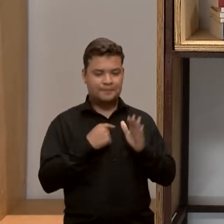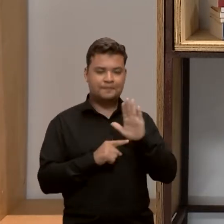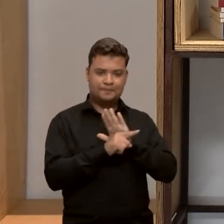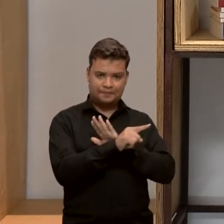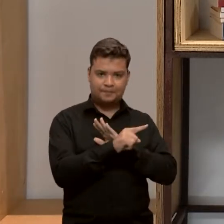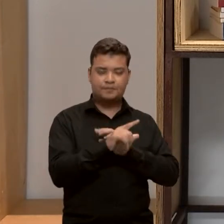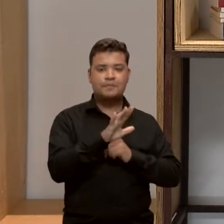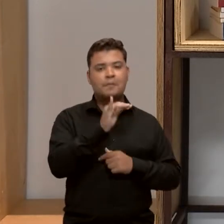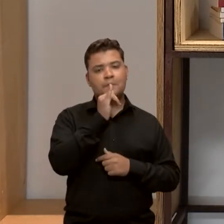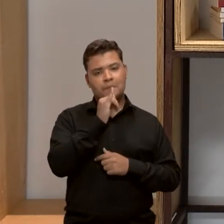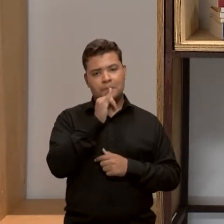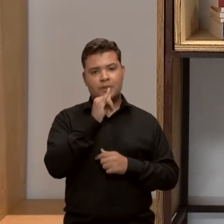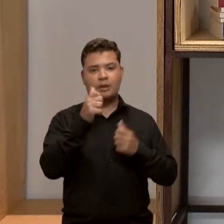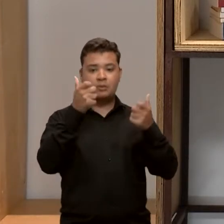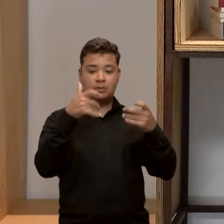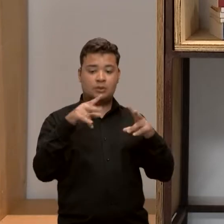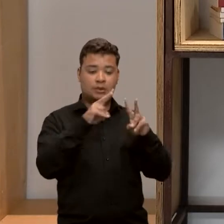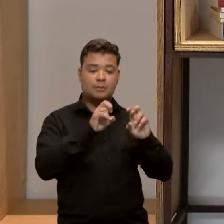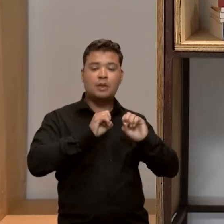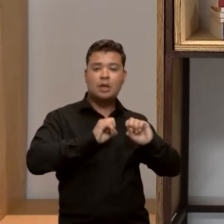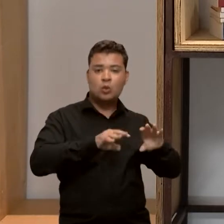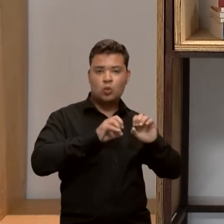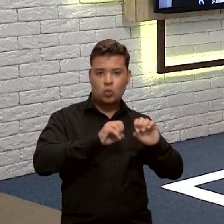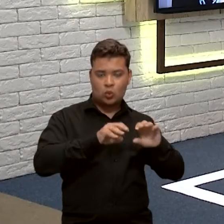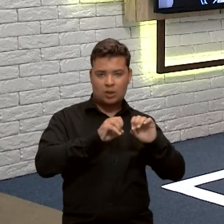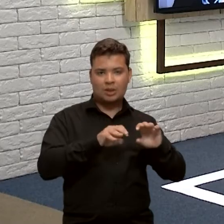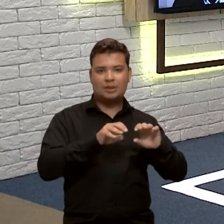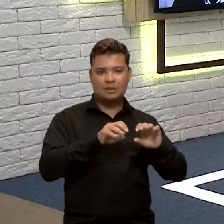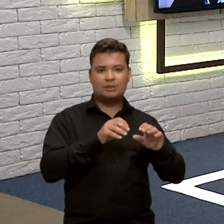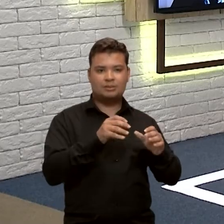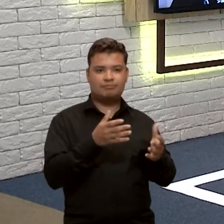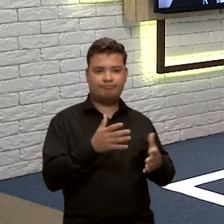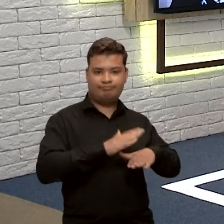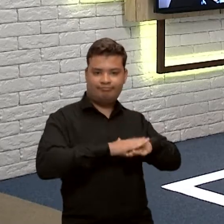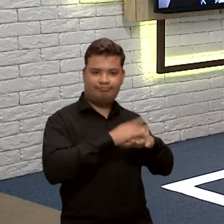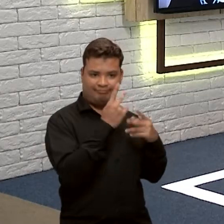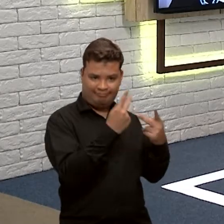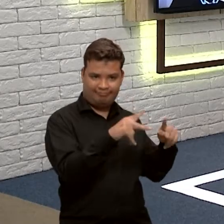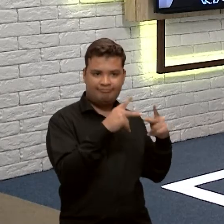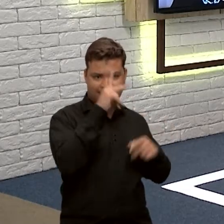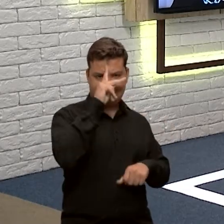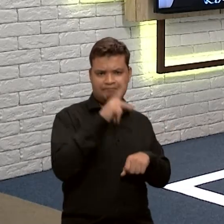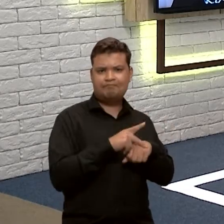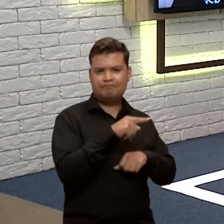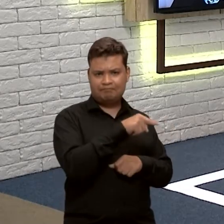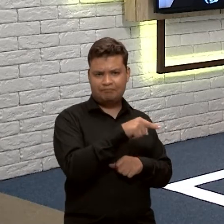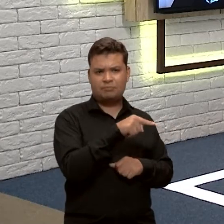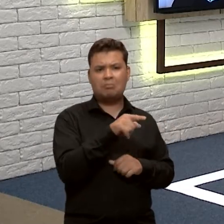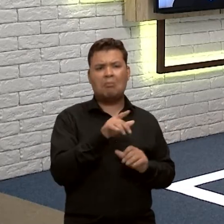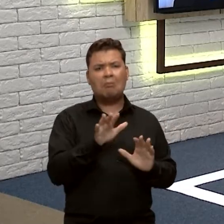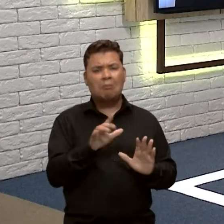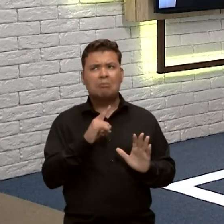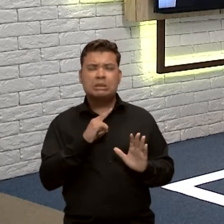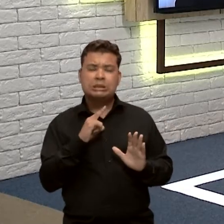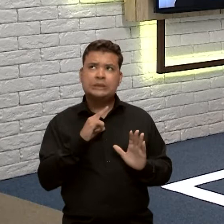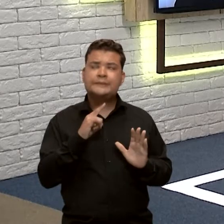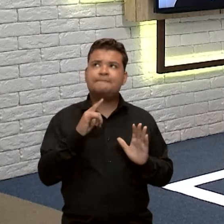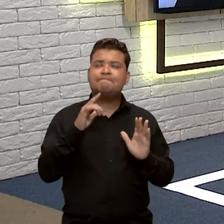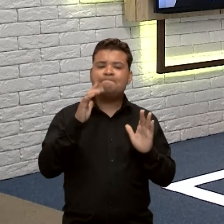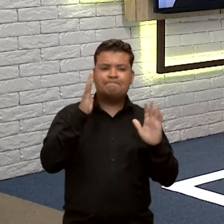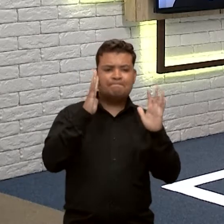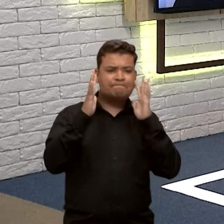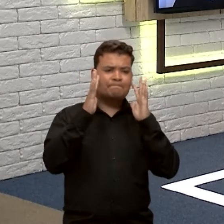de educação emancipadora, a gente pensa também em algum momento em